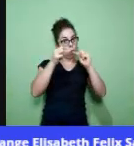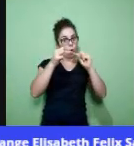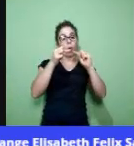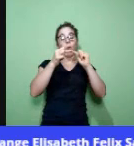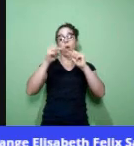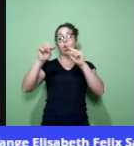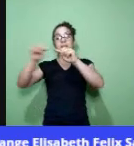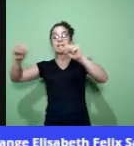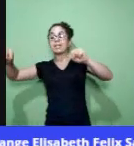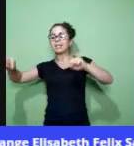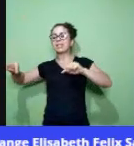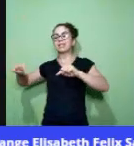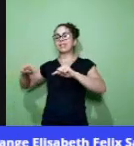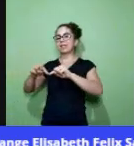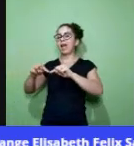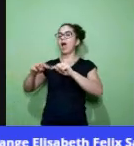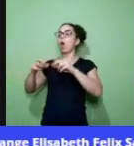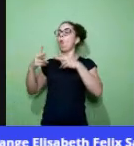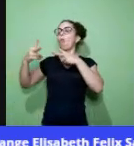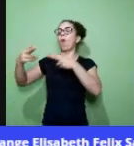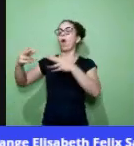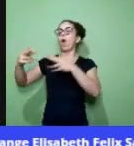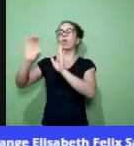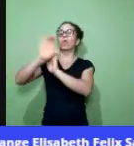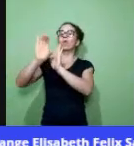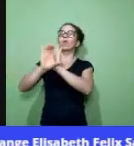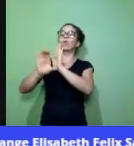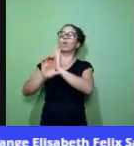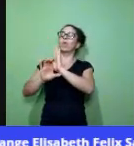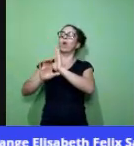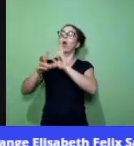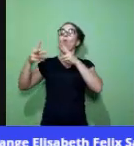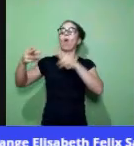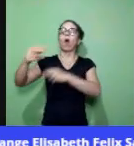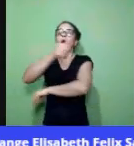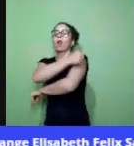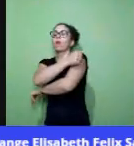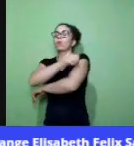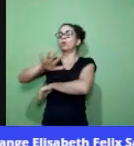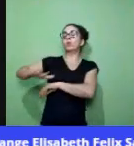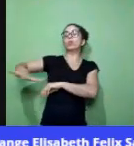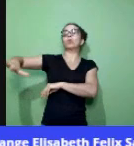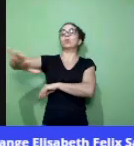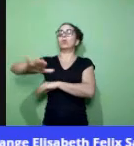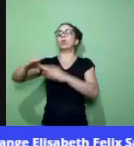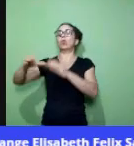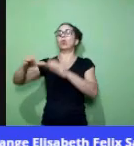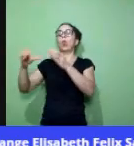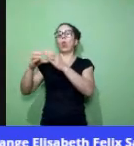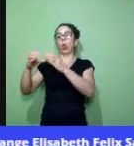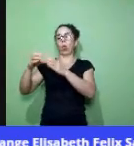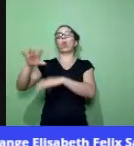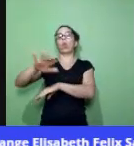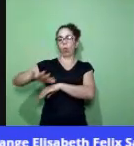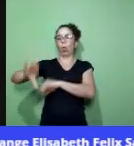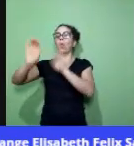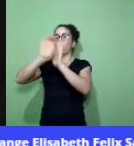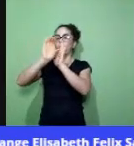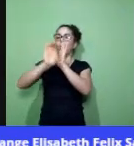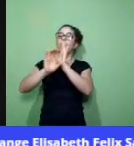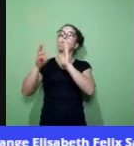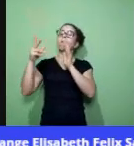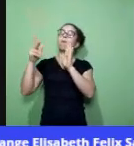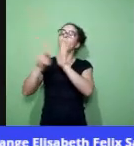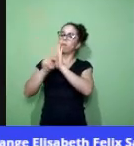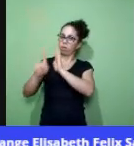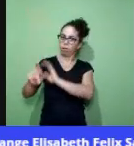ele não vai fazer uma atividade diferente dos demais. Então, vamos supor, ali, a gente pensou num nível de